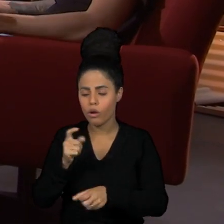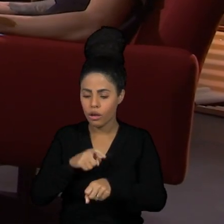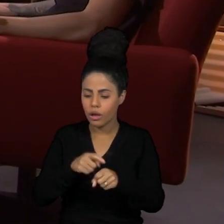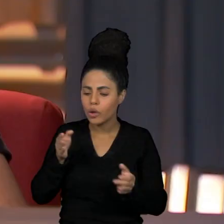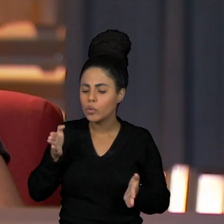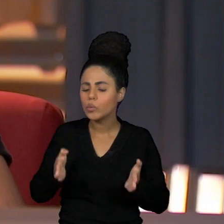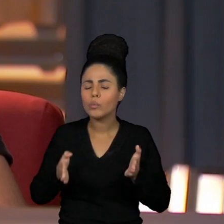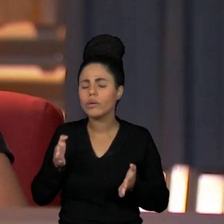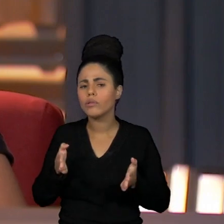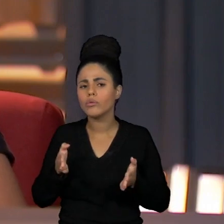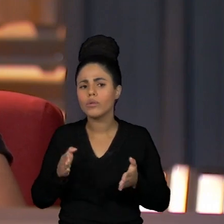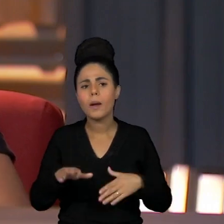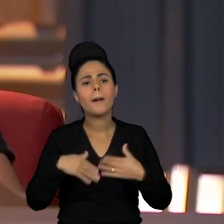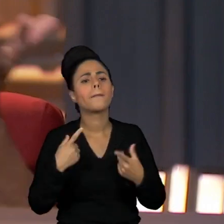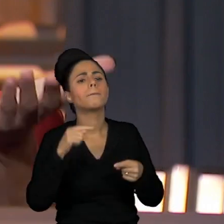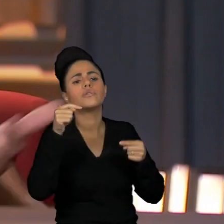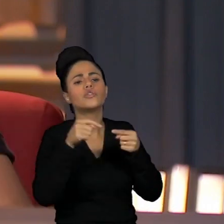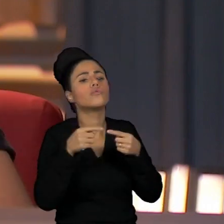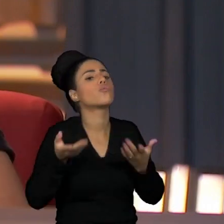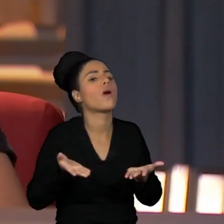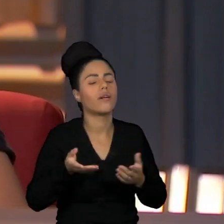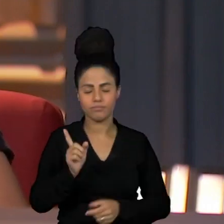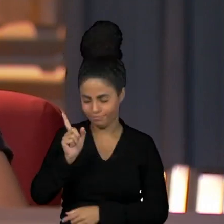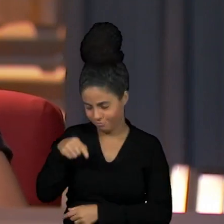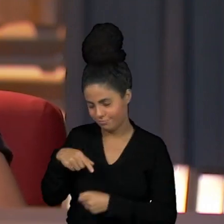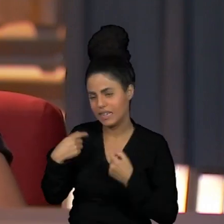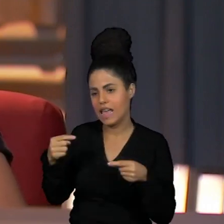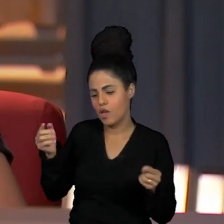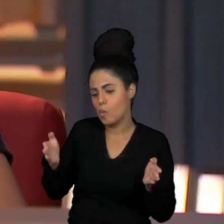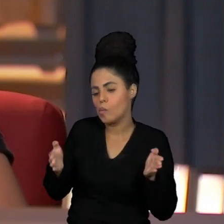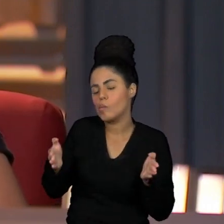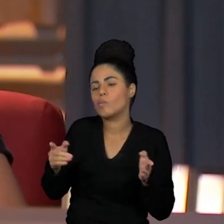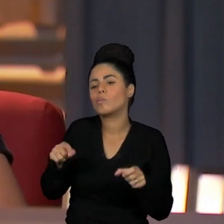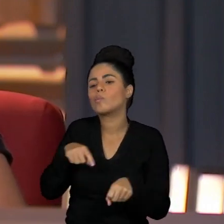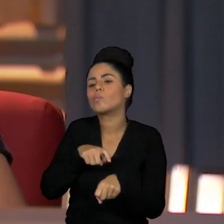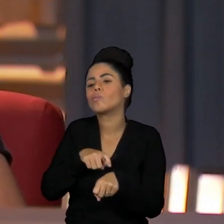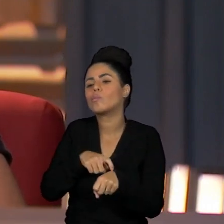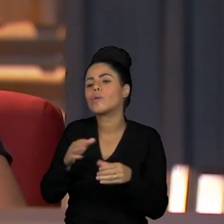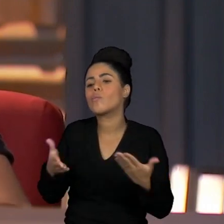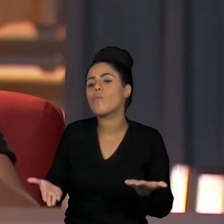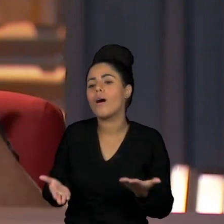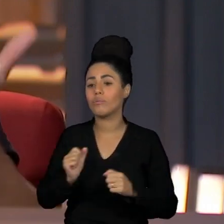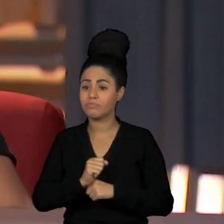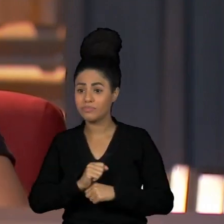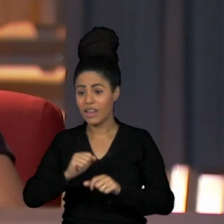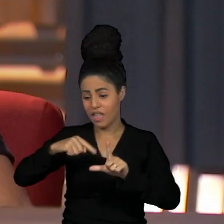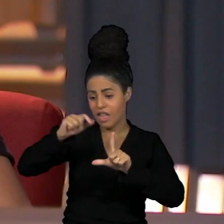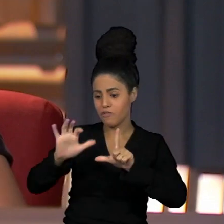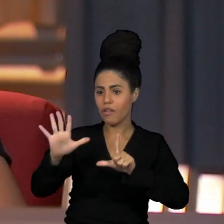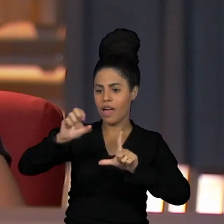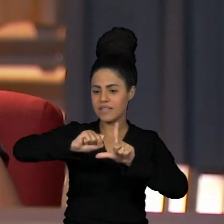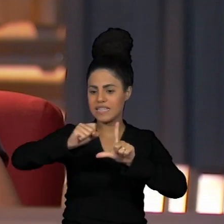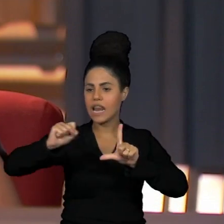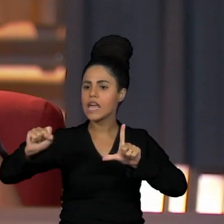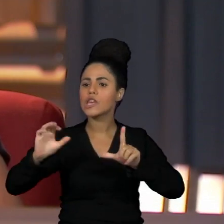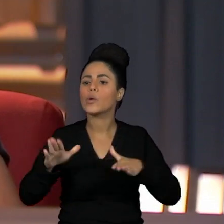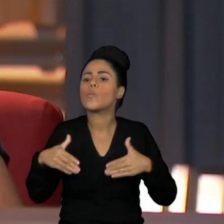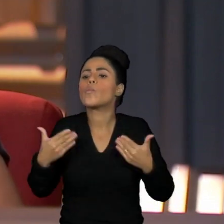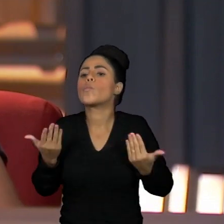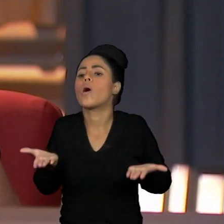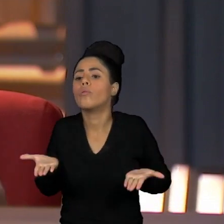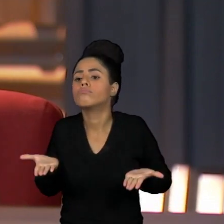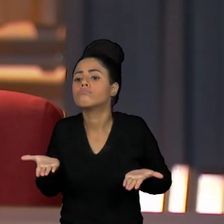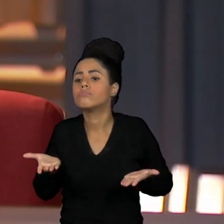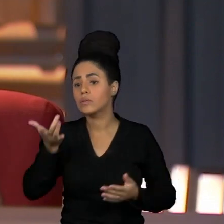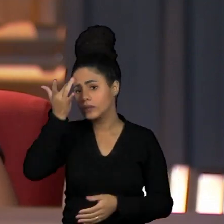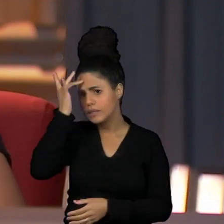né? Para quê, exato. Aí você olha, tipo, o ciclo econômico no Brasil, né? O quanto que a inflação, o quanto que a Selic vai impactar